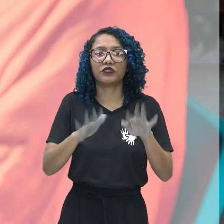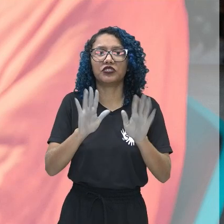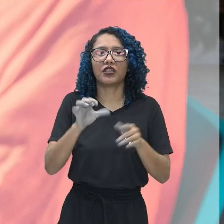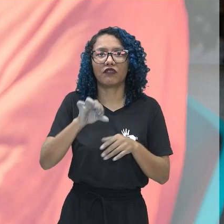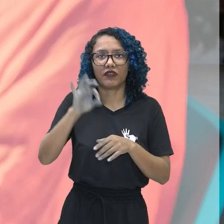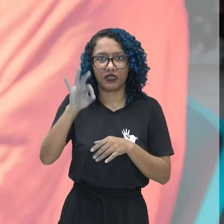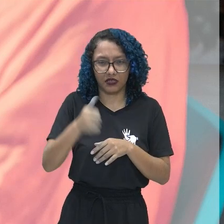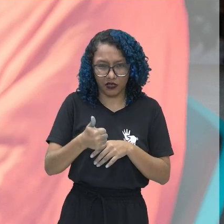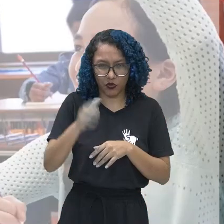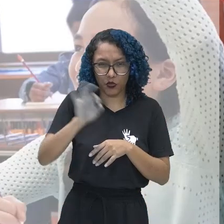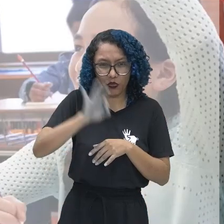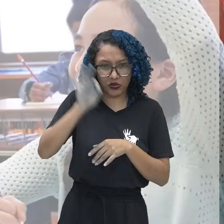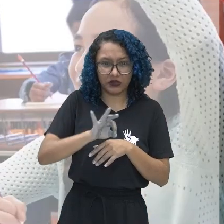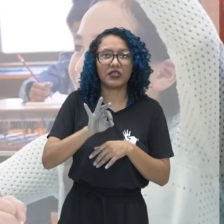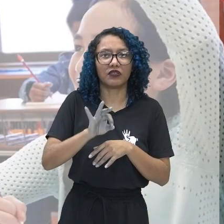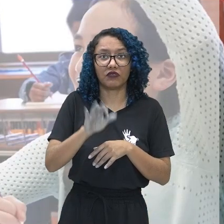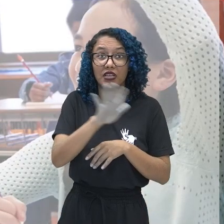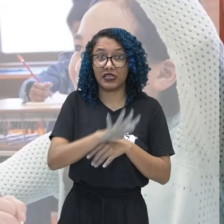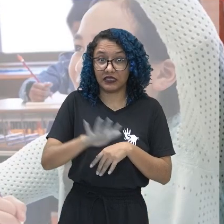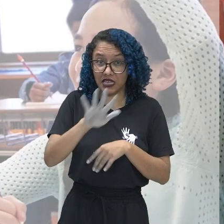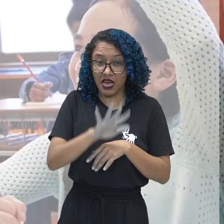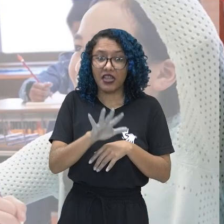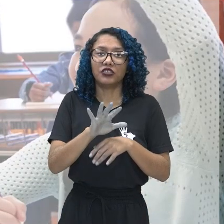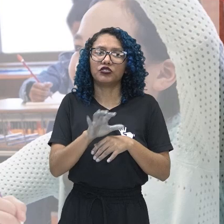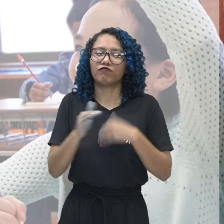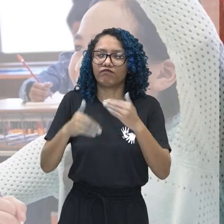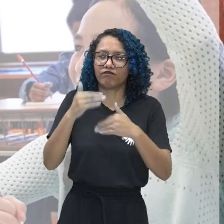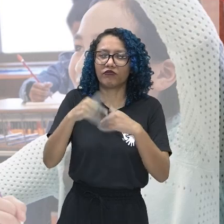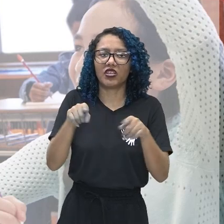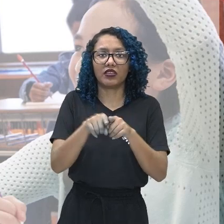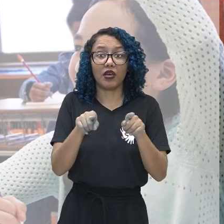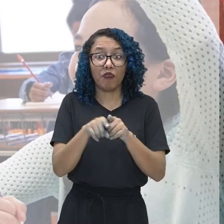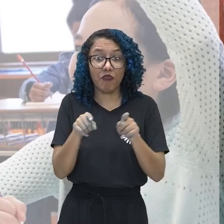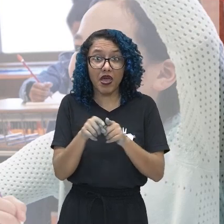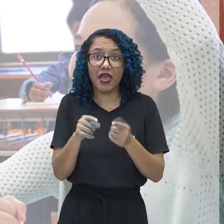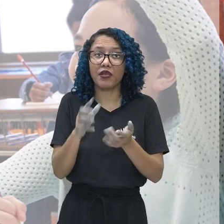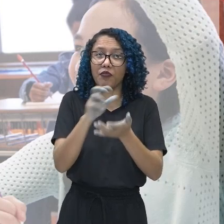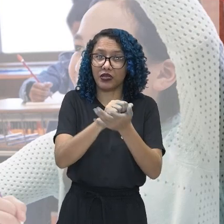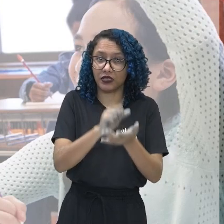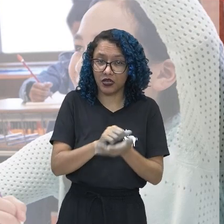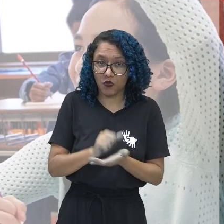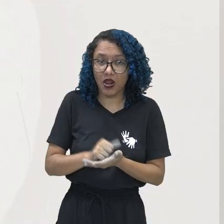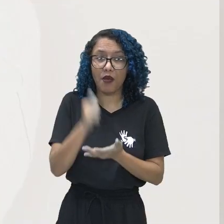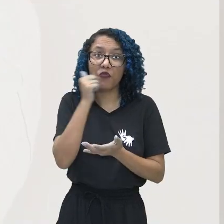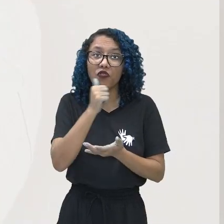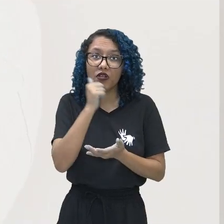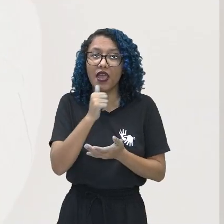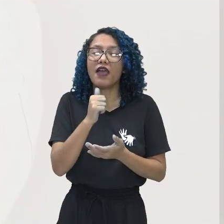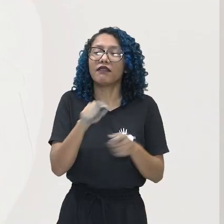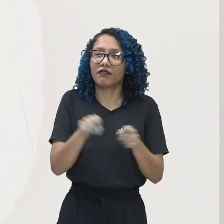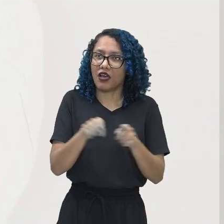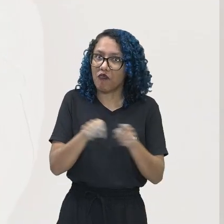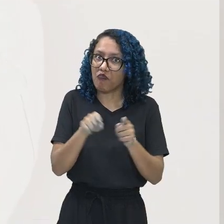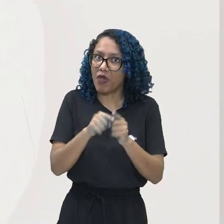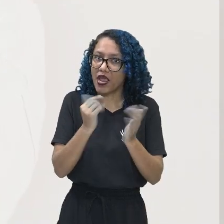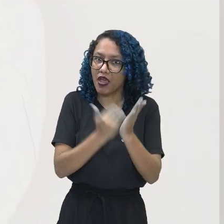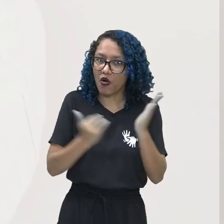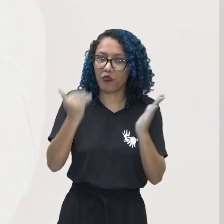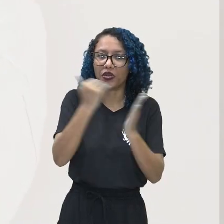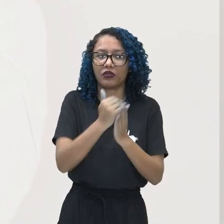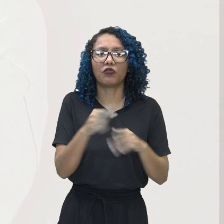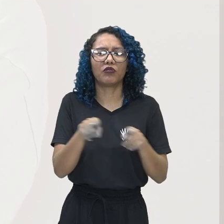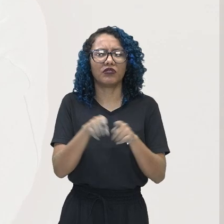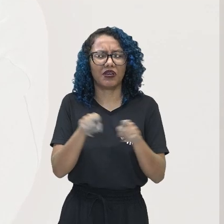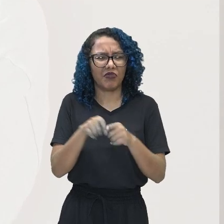em desenvolvimento, e o número de meninas nas escolas cresceu significativamente. A luta contra doenças